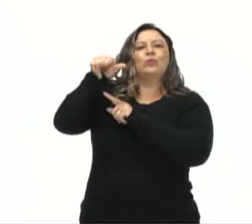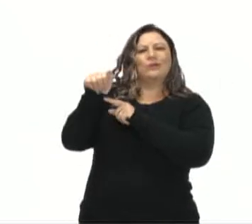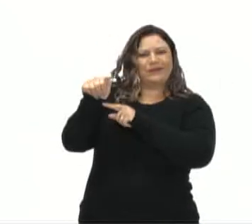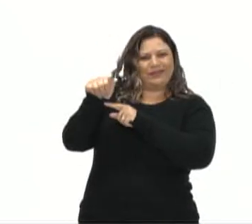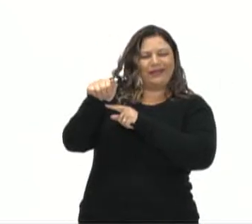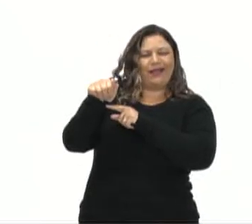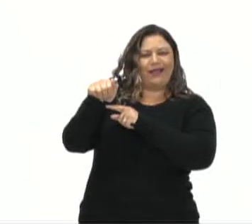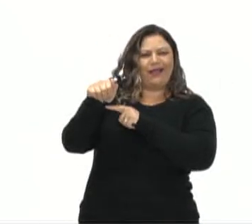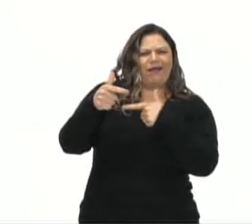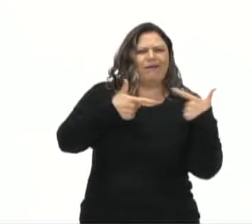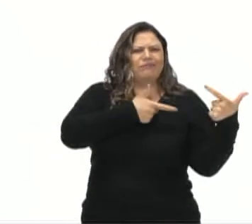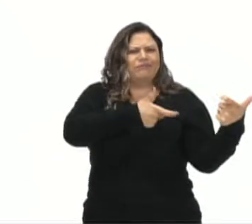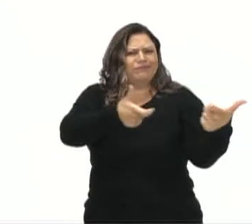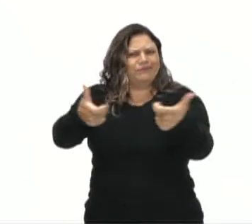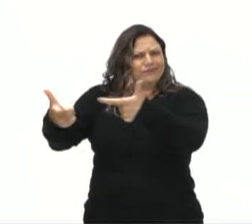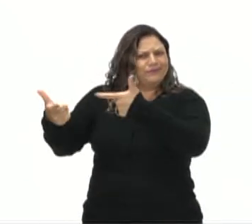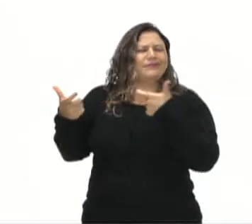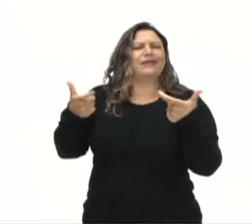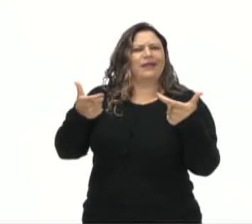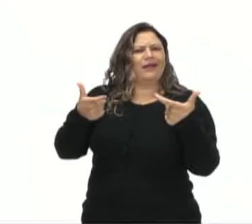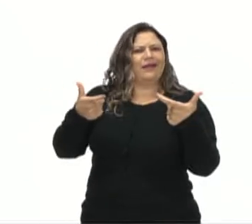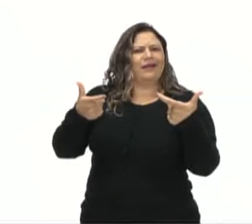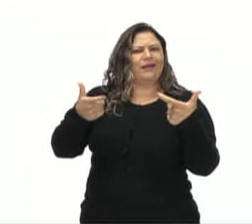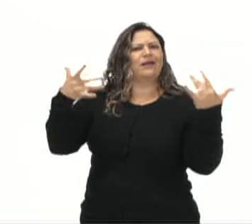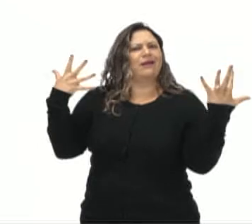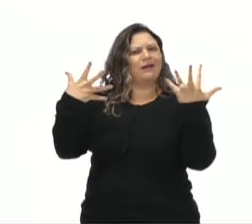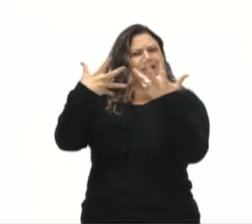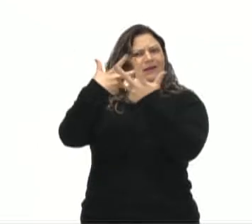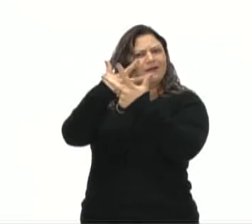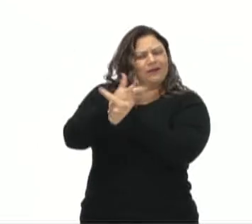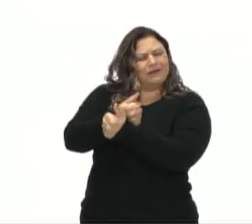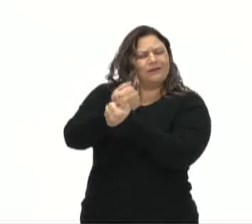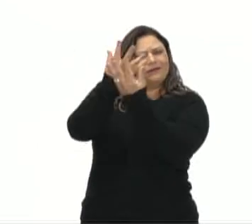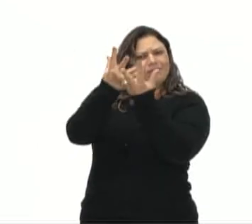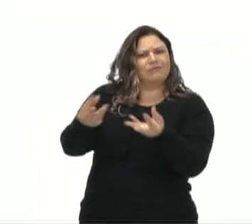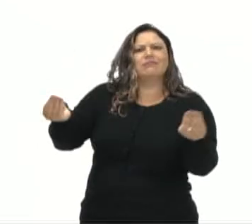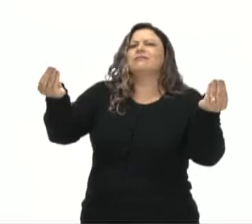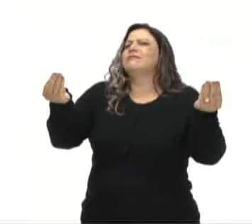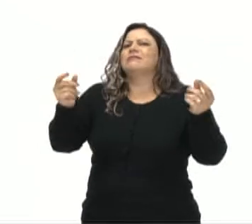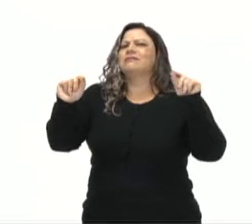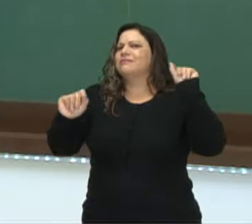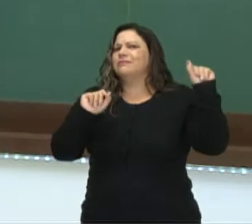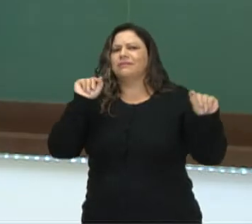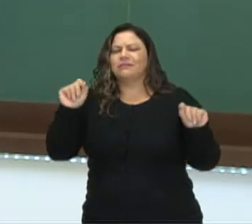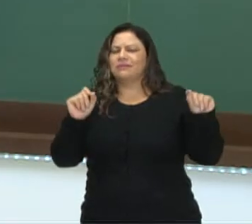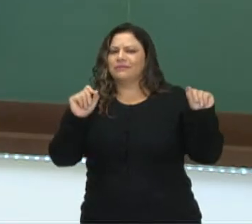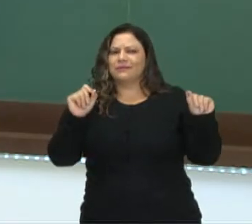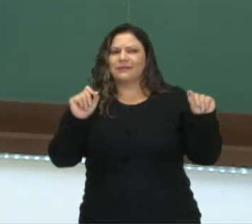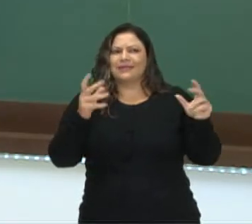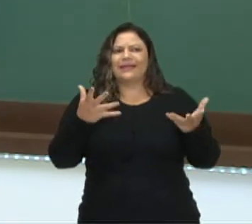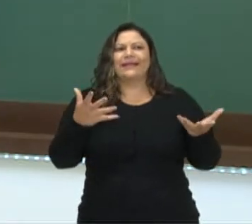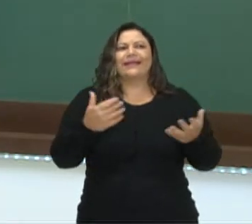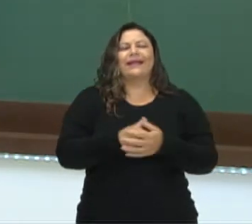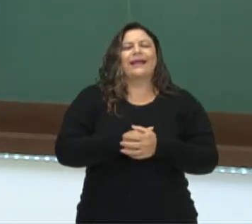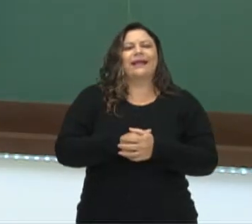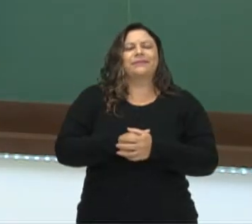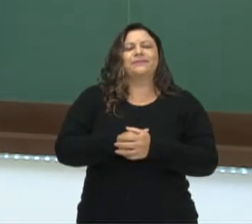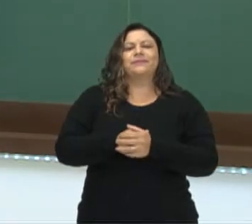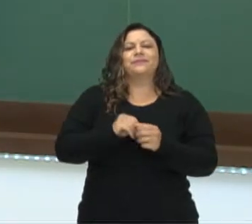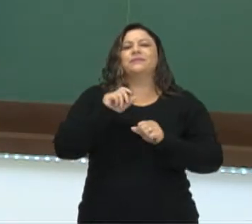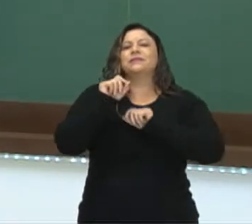una guerreira, encantadora. Ou seja, nós temos aqui